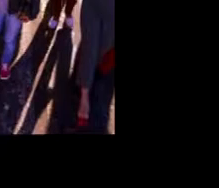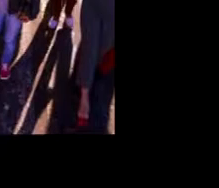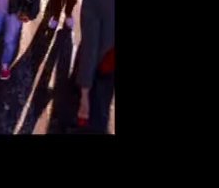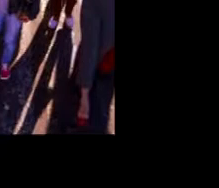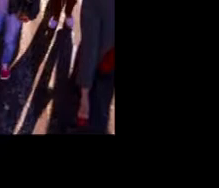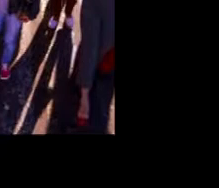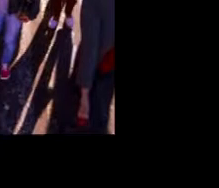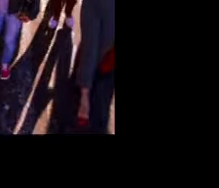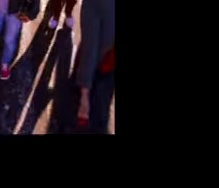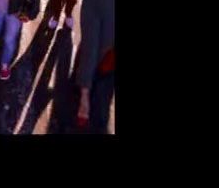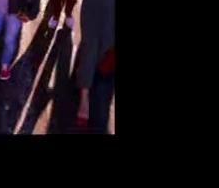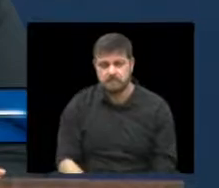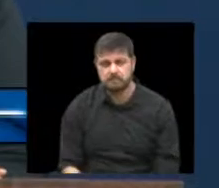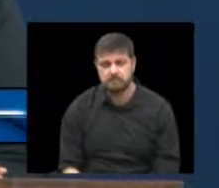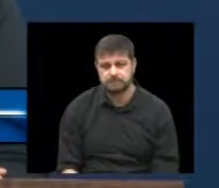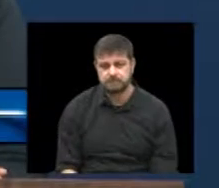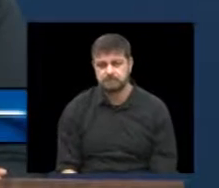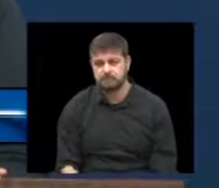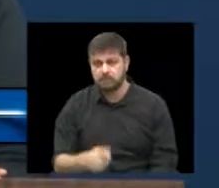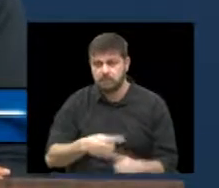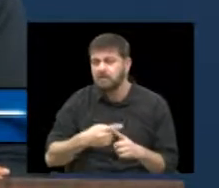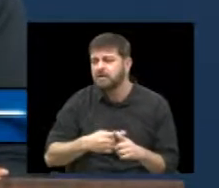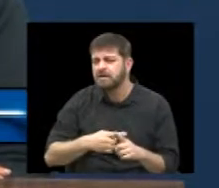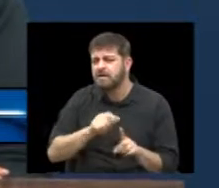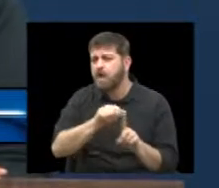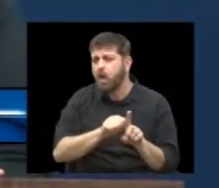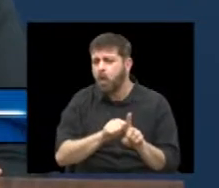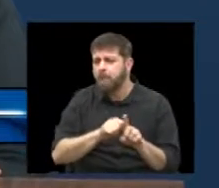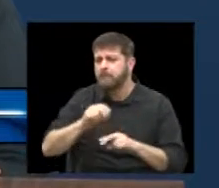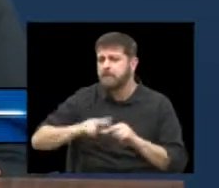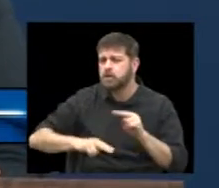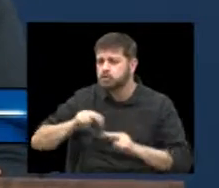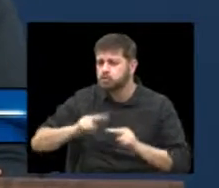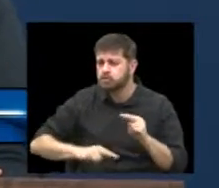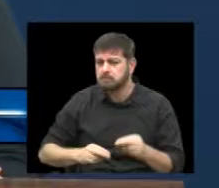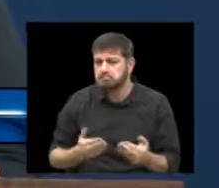que aconteceu no final de semana. Porque em junho se comemora